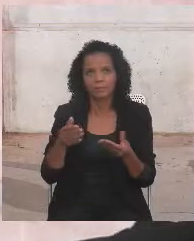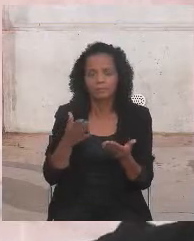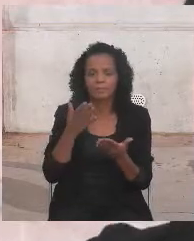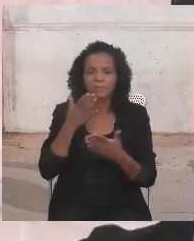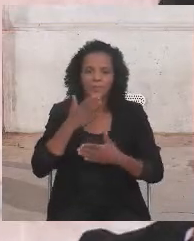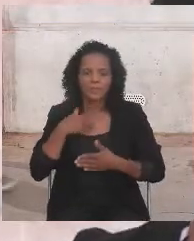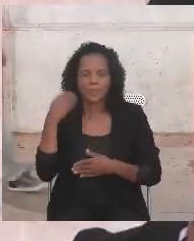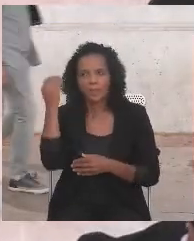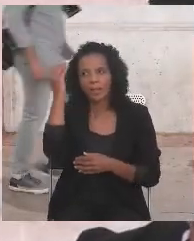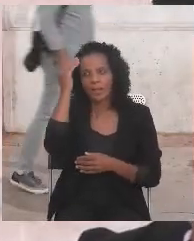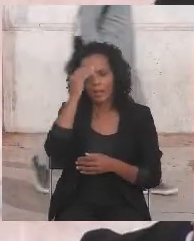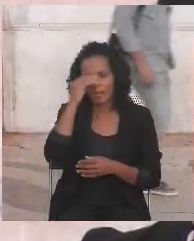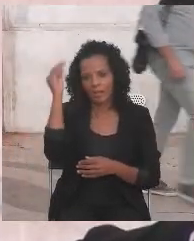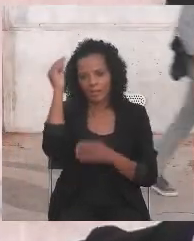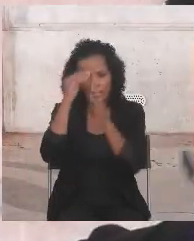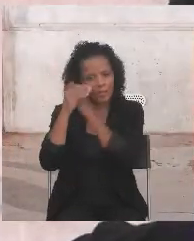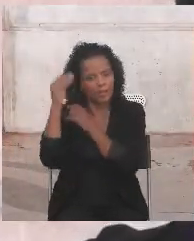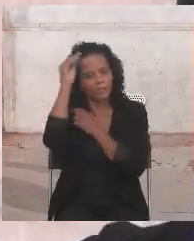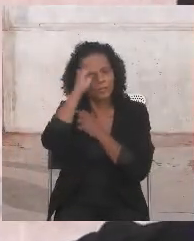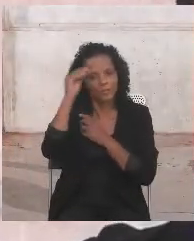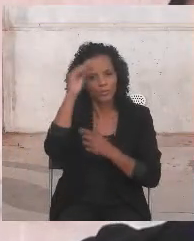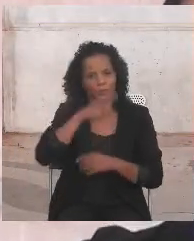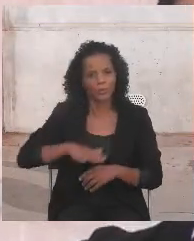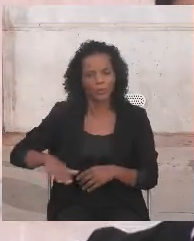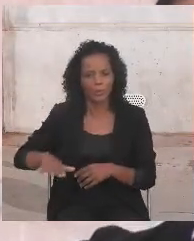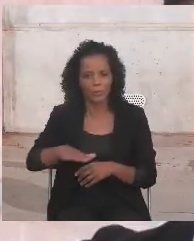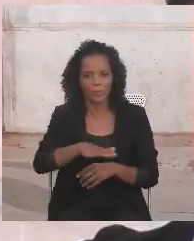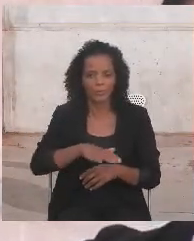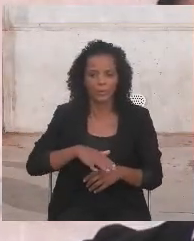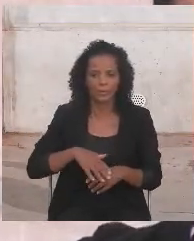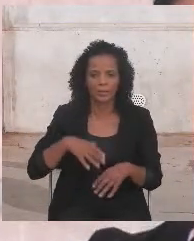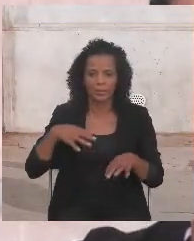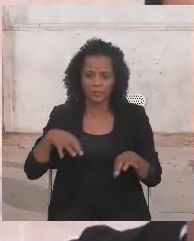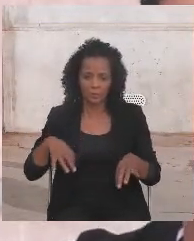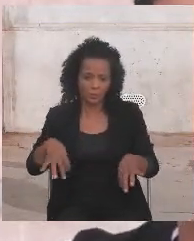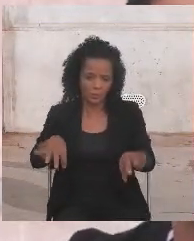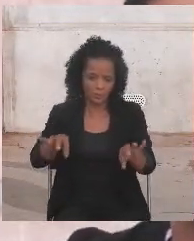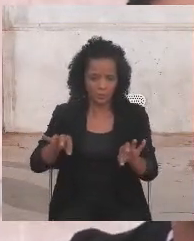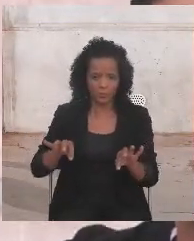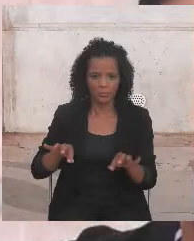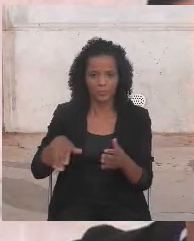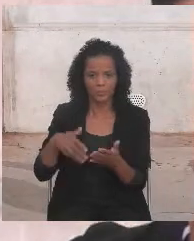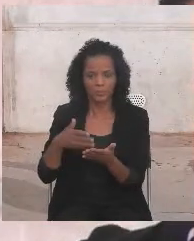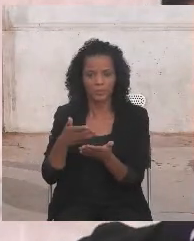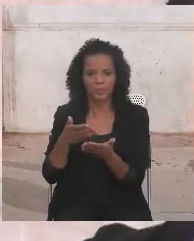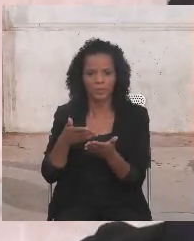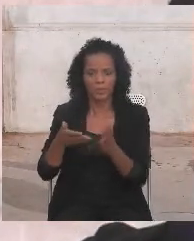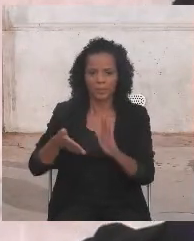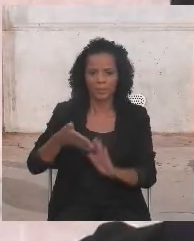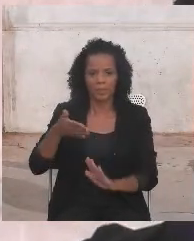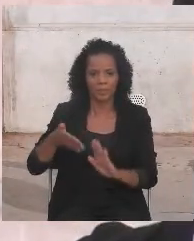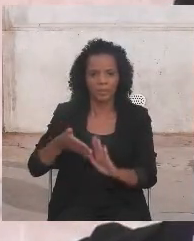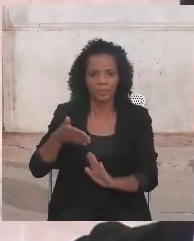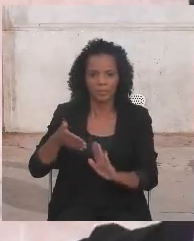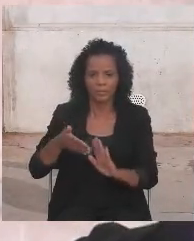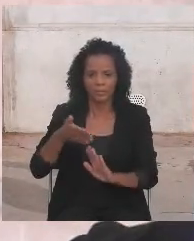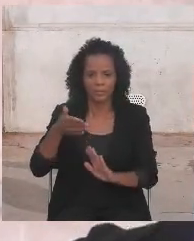Tejo, com lençóis bordados à pressa,